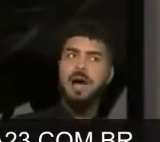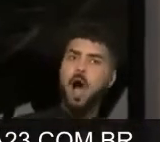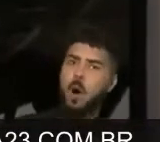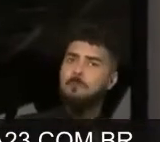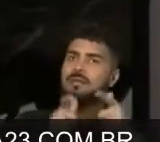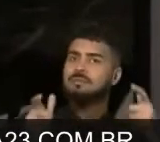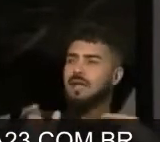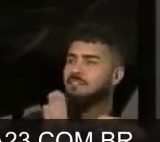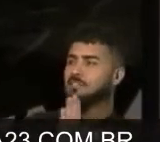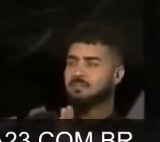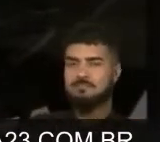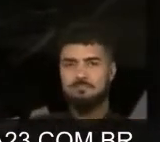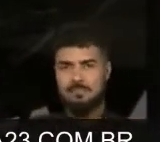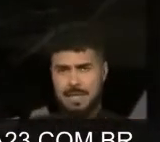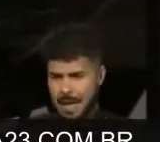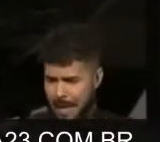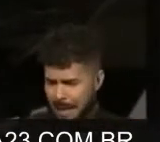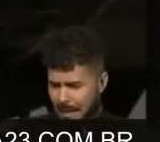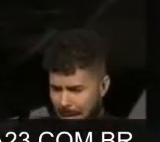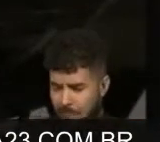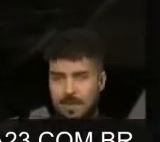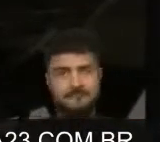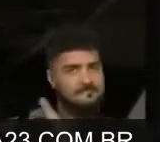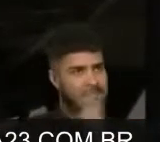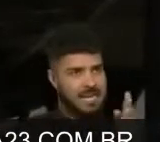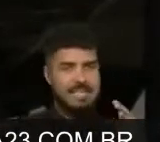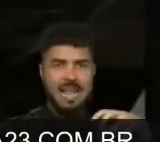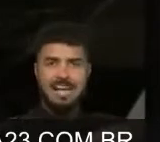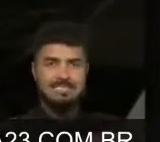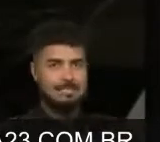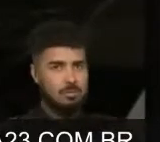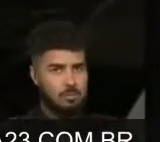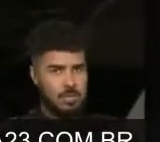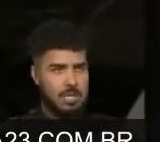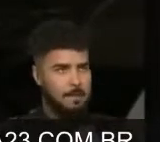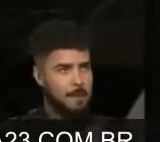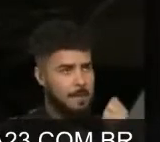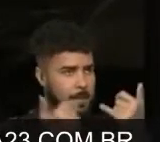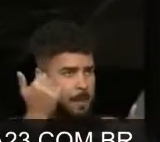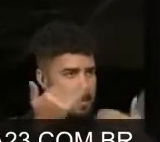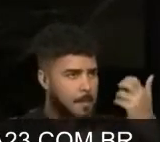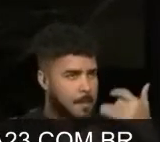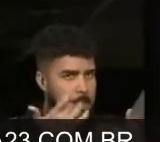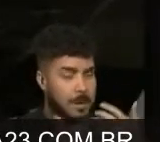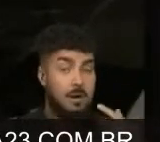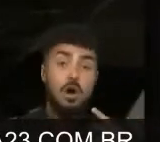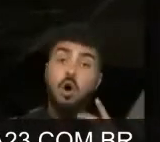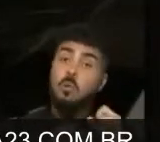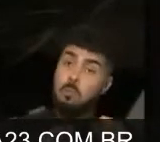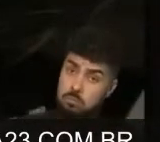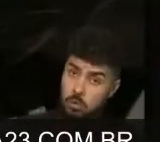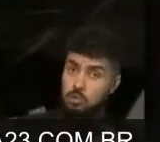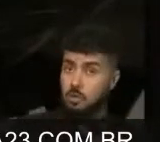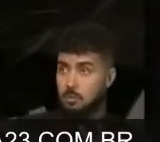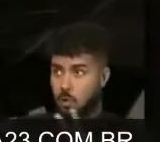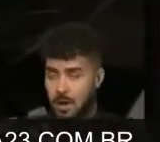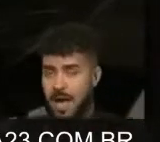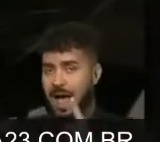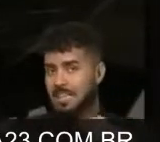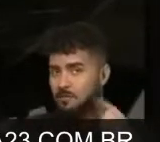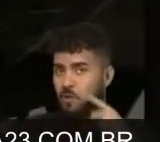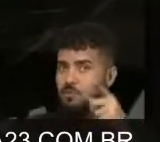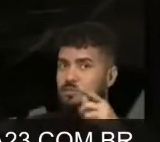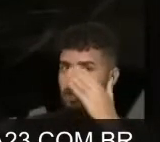se direcionar a uma delegacia de polícia para comunicar a ocorrência desses fatos, pode procurar um advogado de